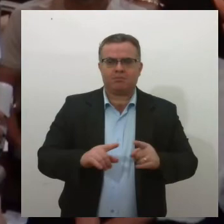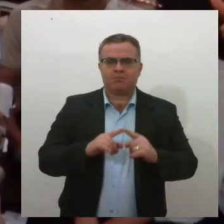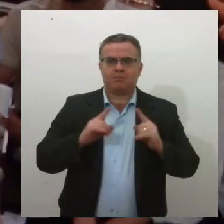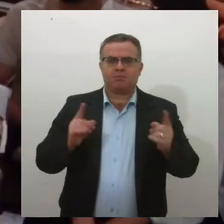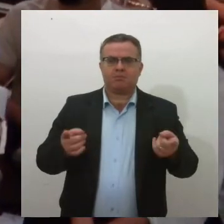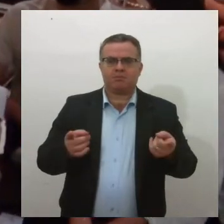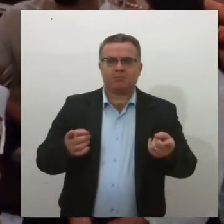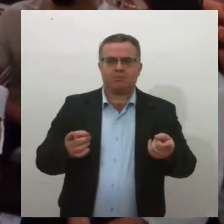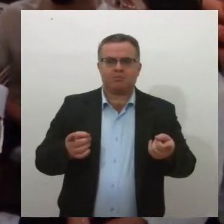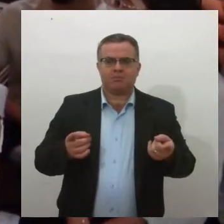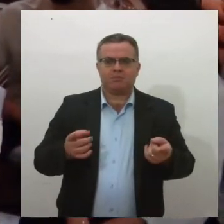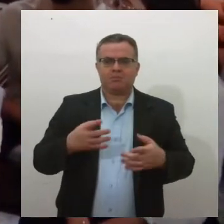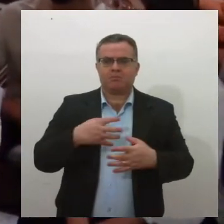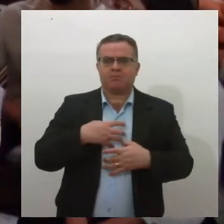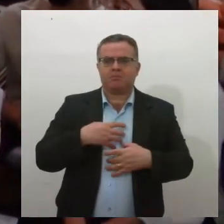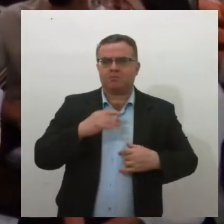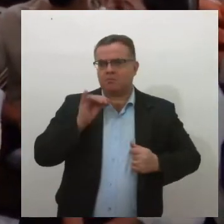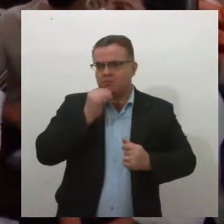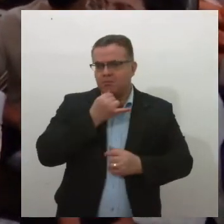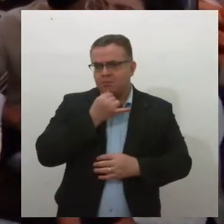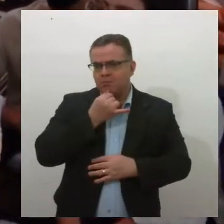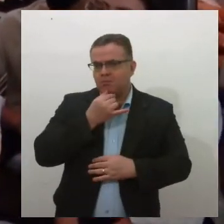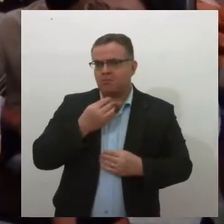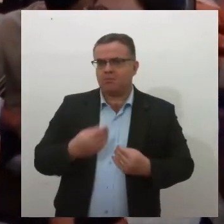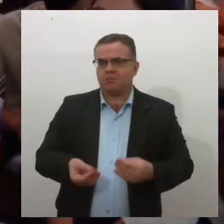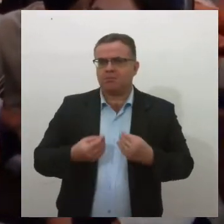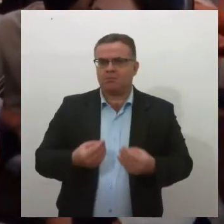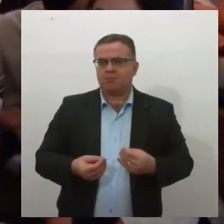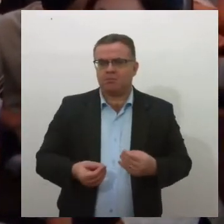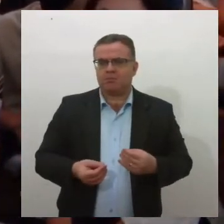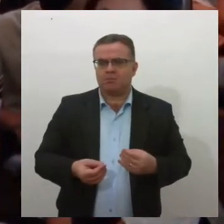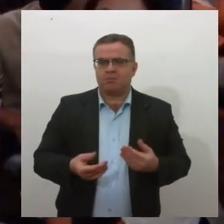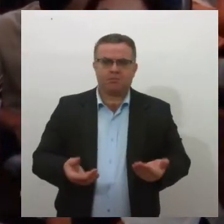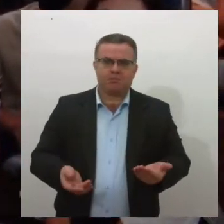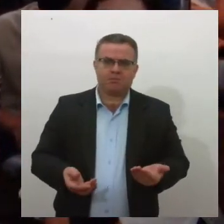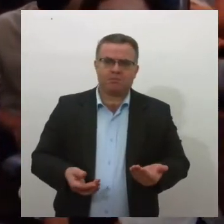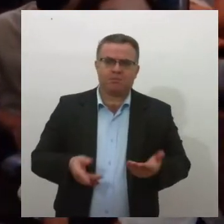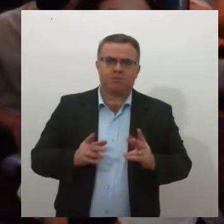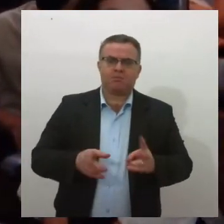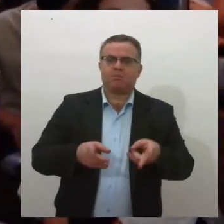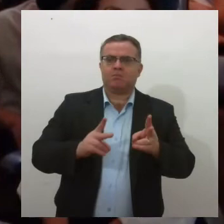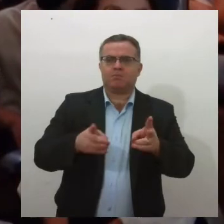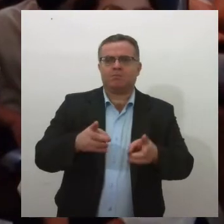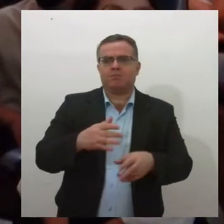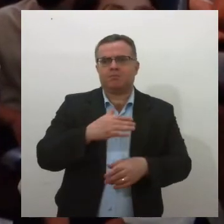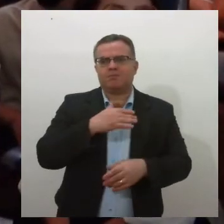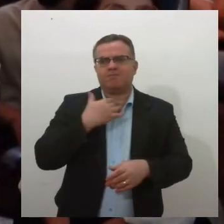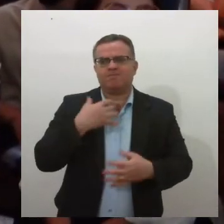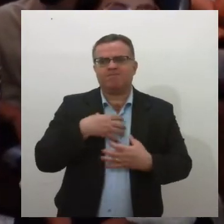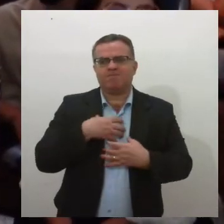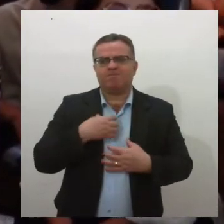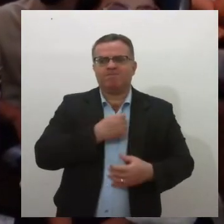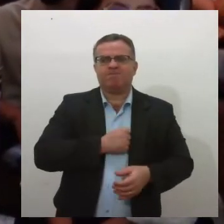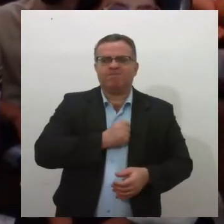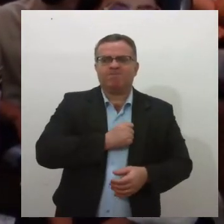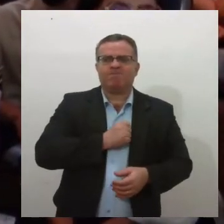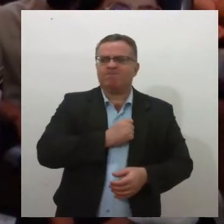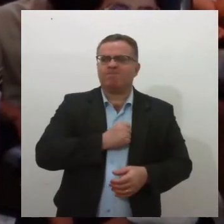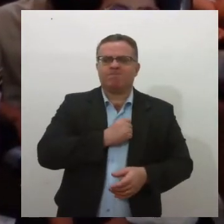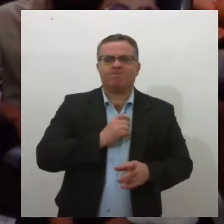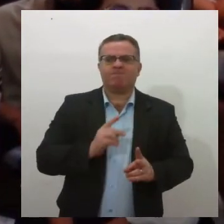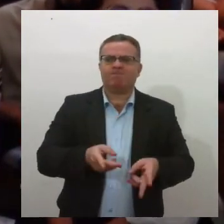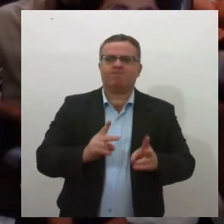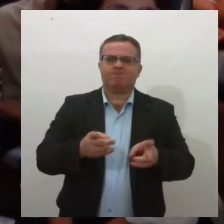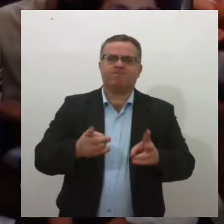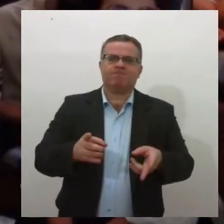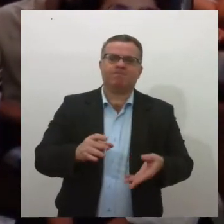fica, como eu disse, esse sentimento que ele não vai nunca acabar, o sentimento da perda, da falta, da ausência, que ele nunca